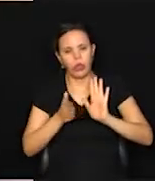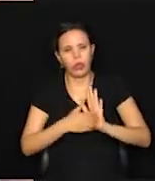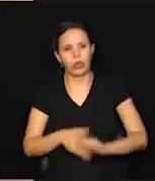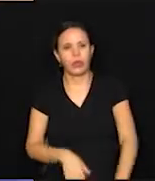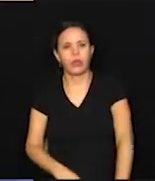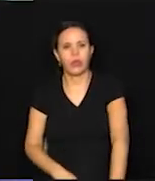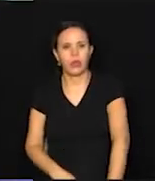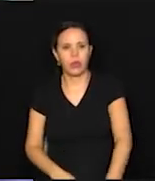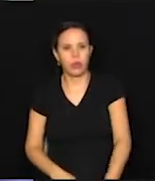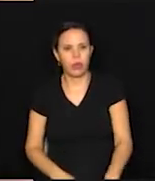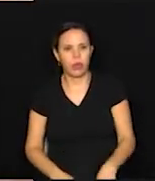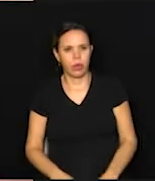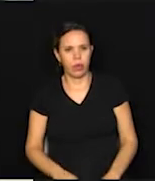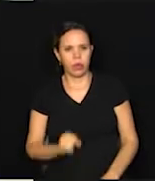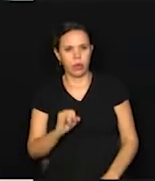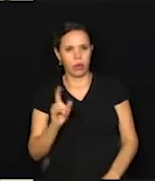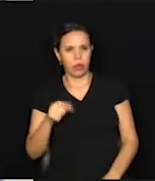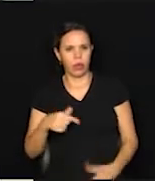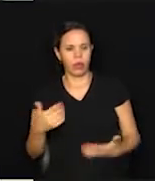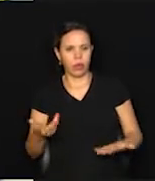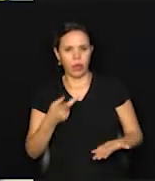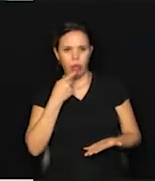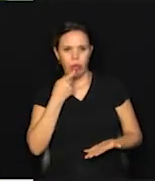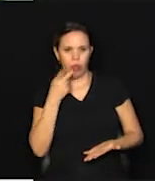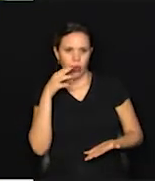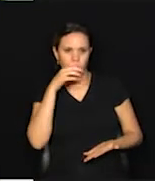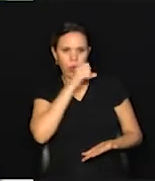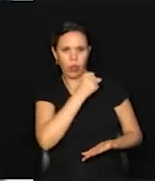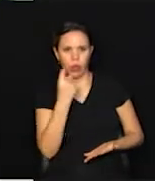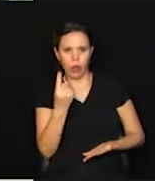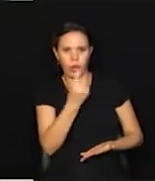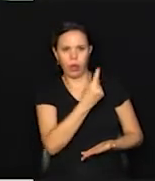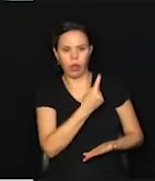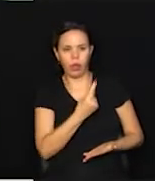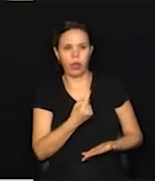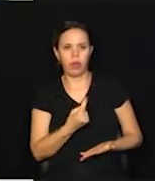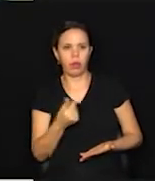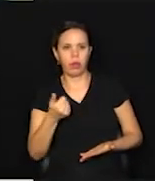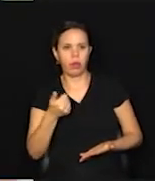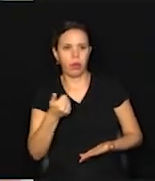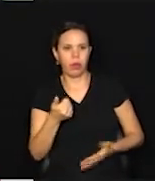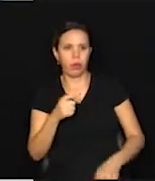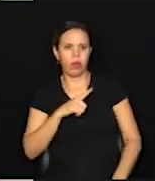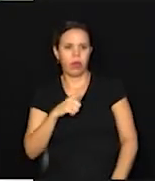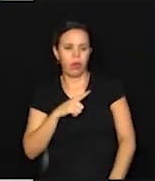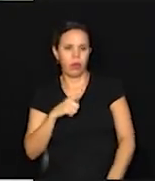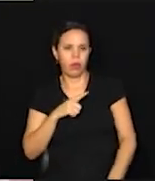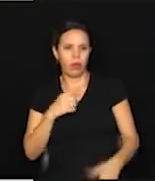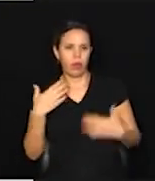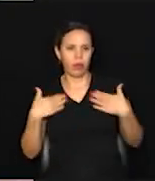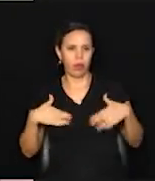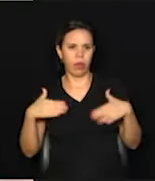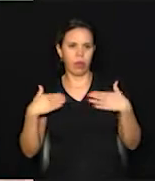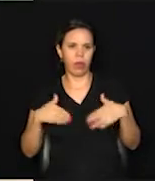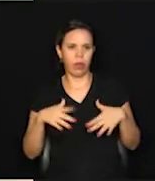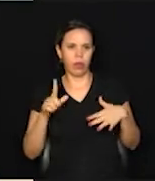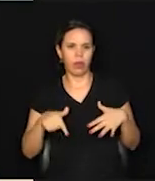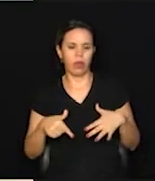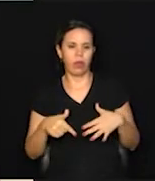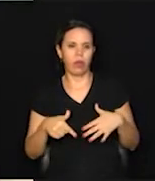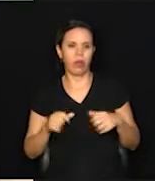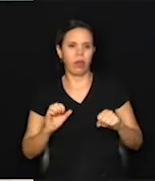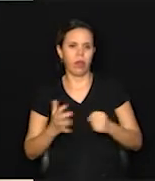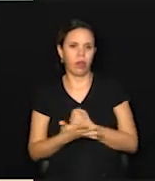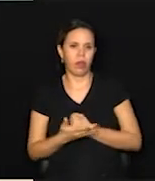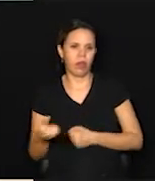que se sucedem, né? E eu vou falar rapidamente sobre cada uma delas, né? A primeira, a gente tem que ter essa tranquilidade e reconhecer que a Covid-19 é uma